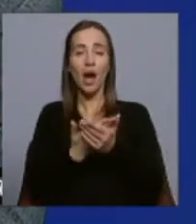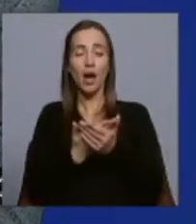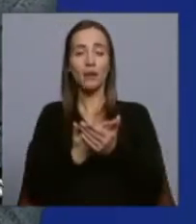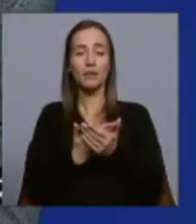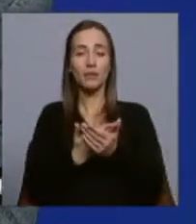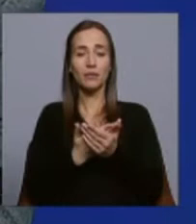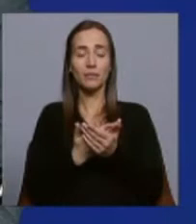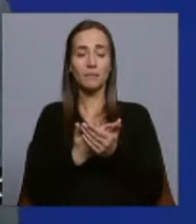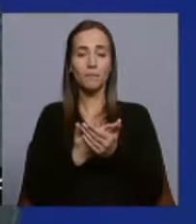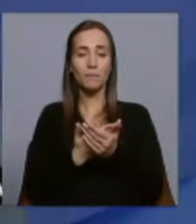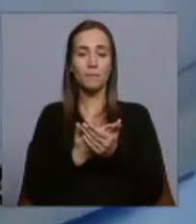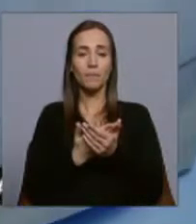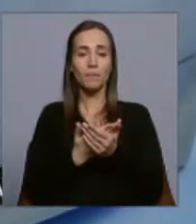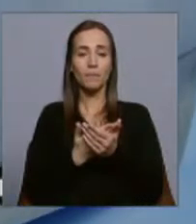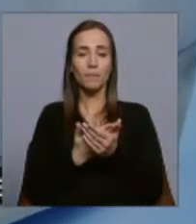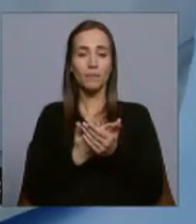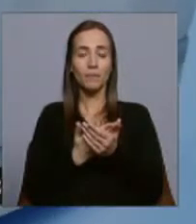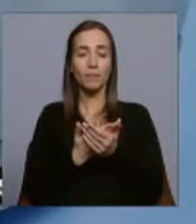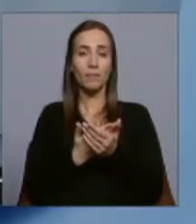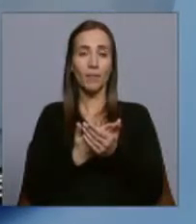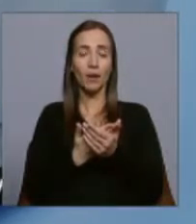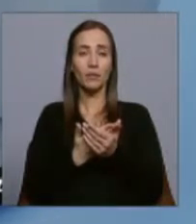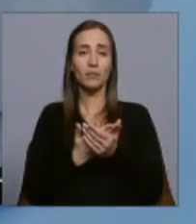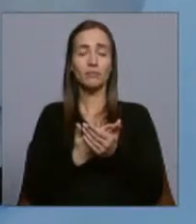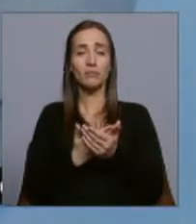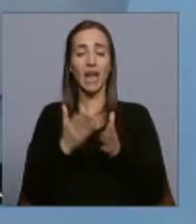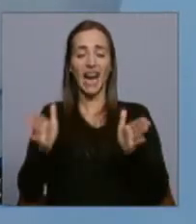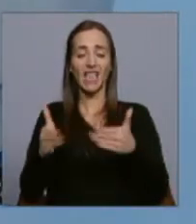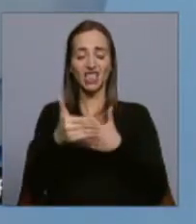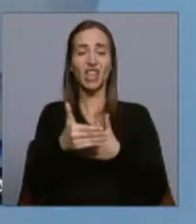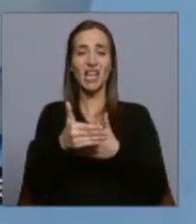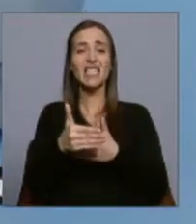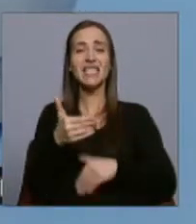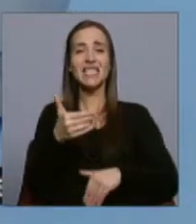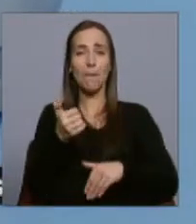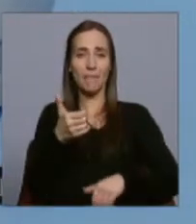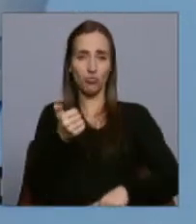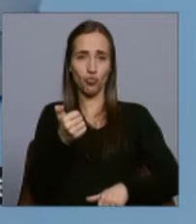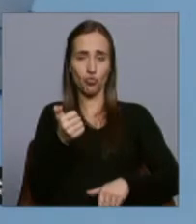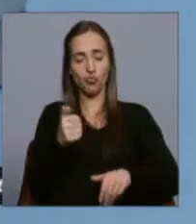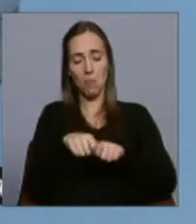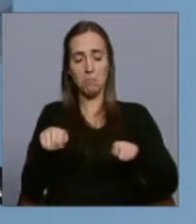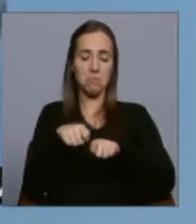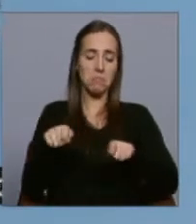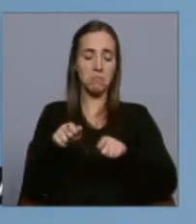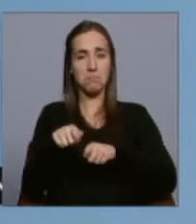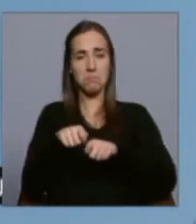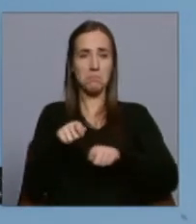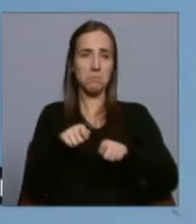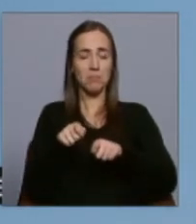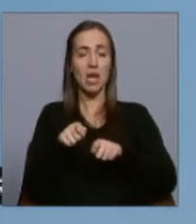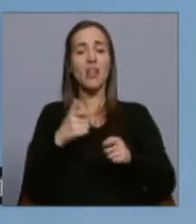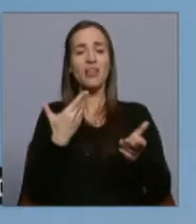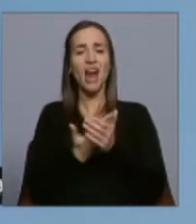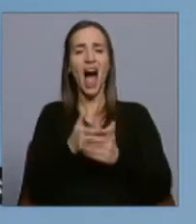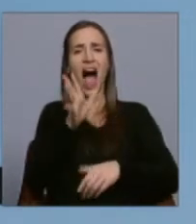num CubeSat, portanto são autênticos satélites também de caixas de sapatos, mais coisa menos coisa, e que vai fazer uma espécie de eletrólise da água,